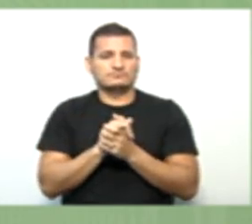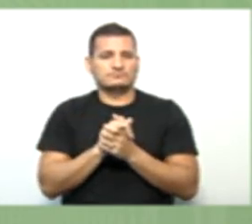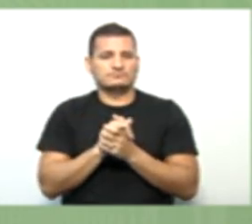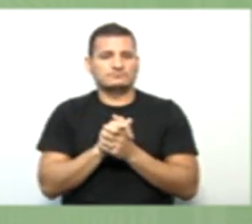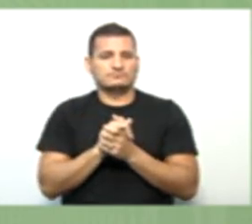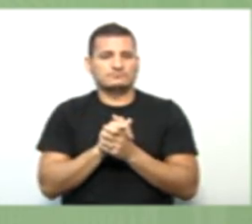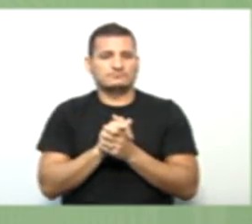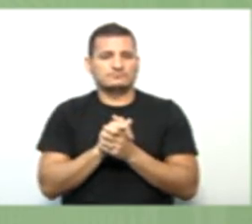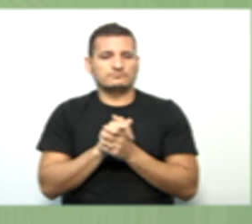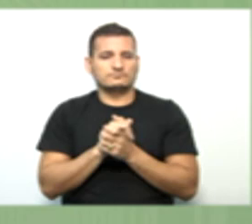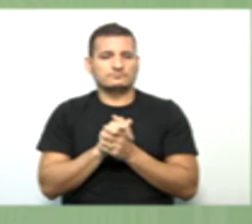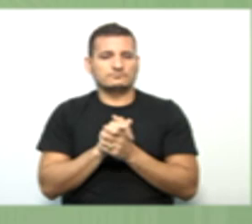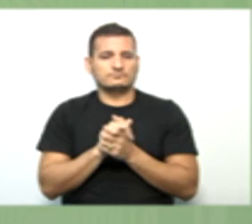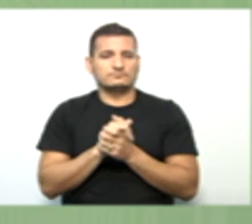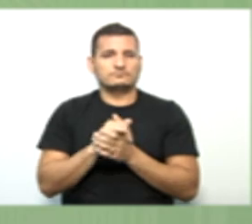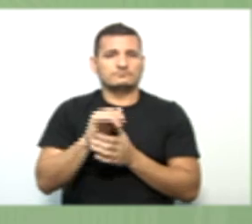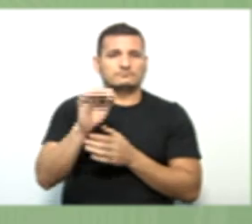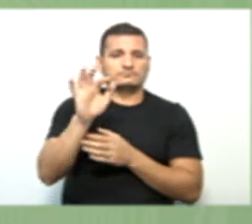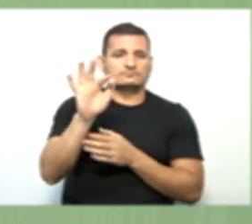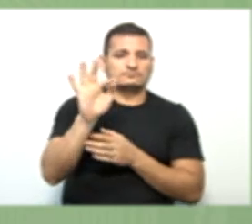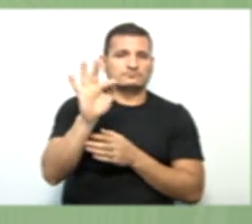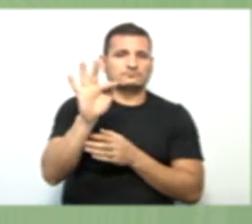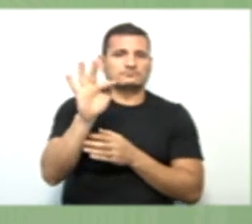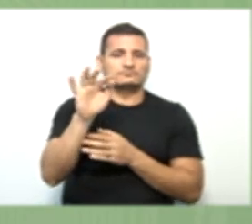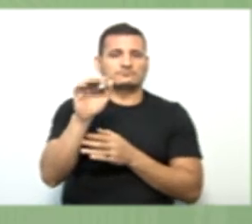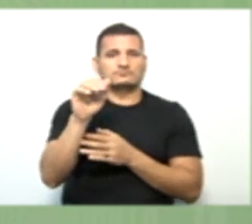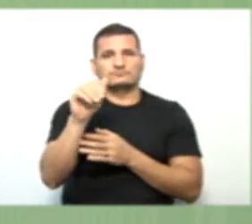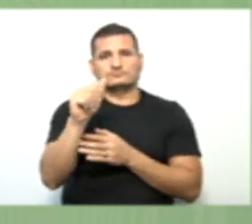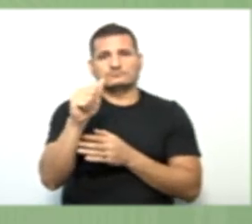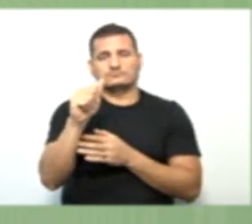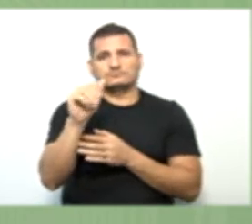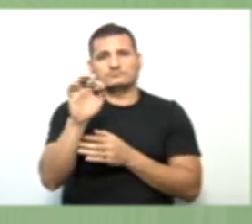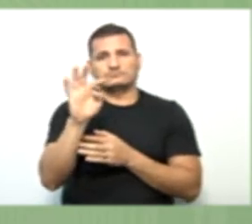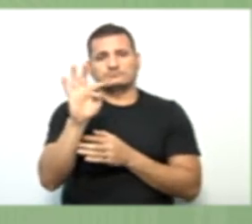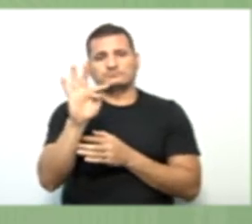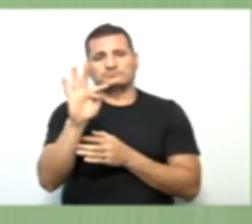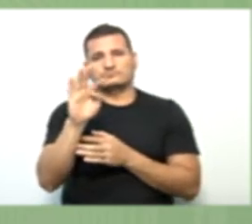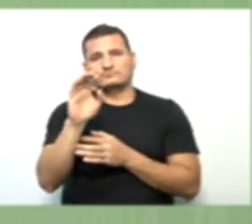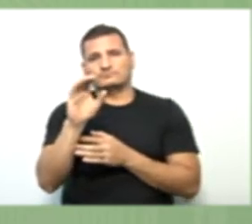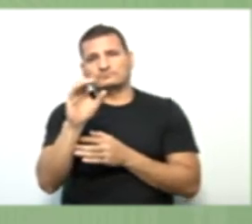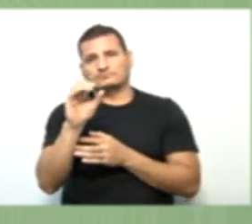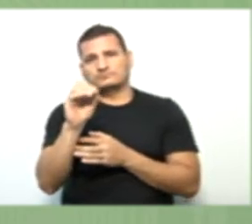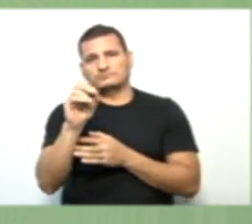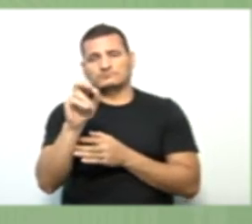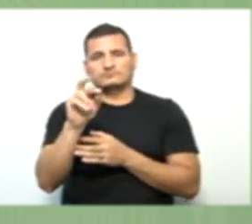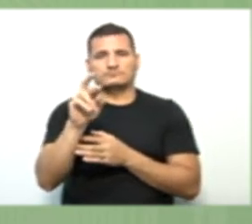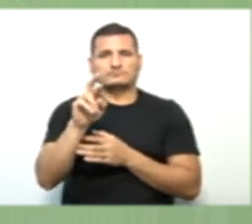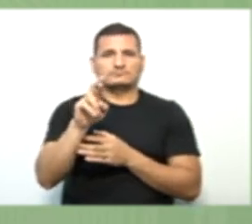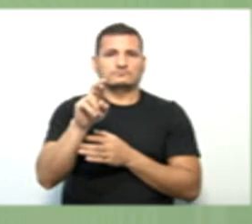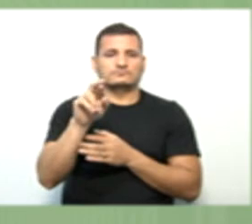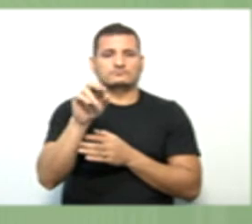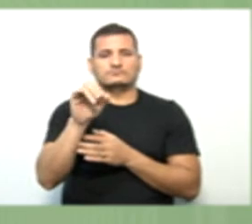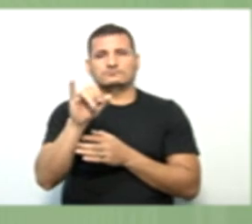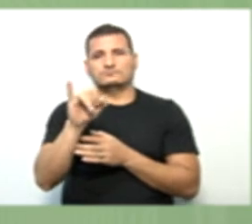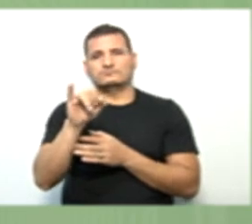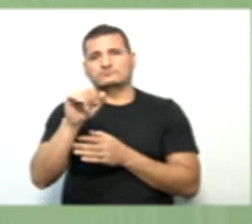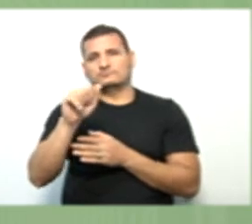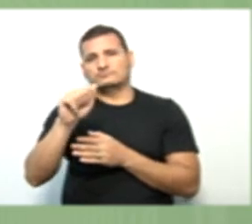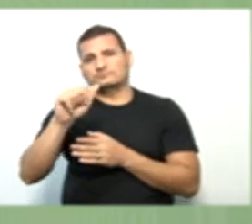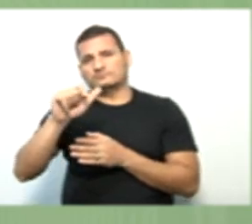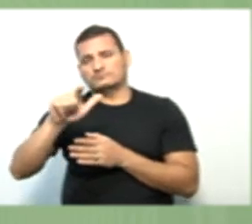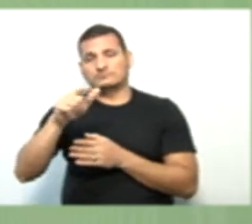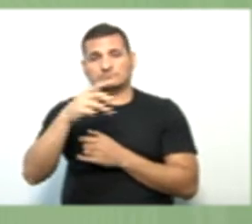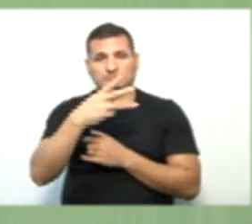é a função fatorial. Lembra? Nós estudamos isso na última aula. Então, o fatorial